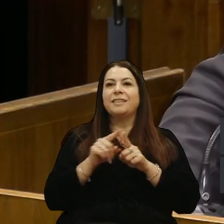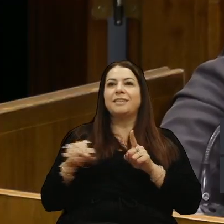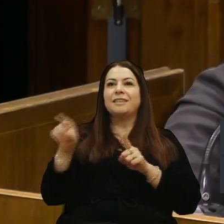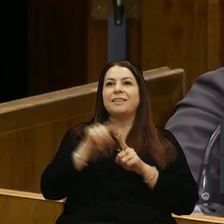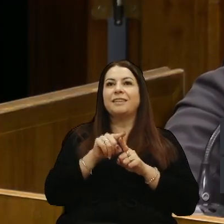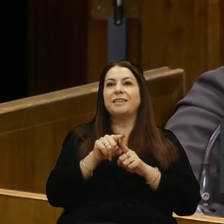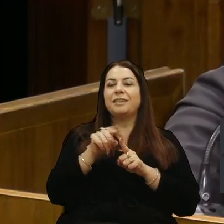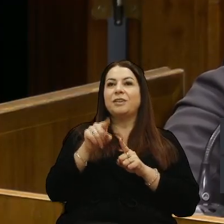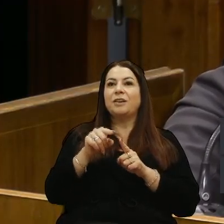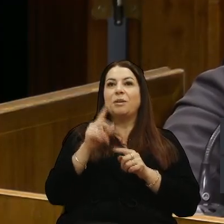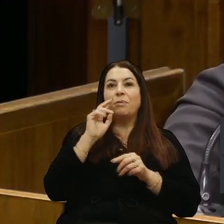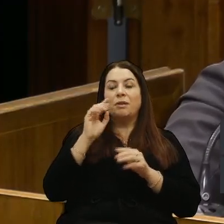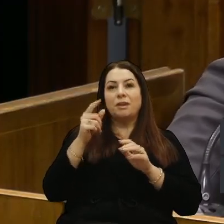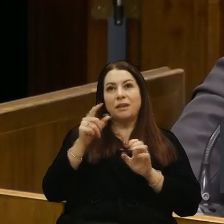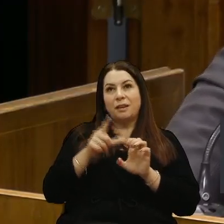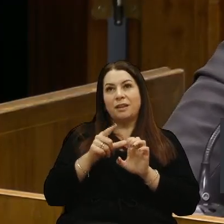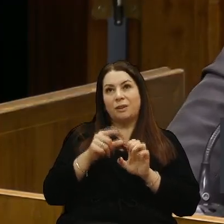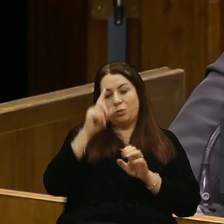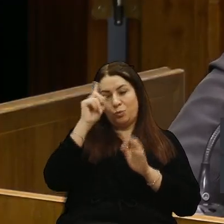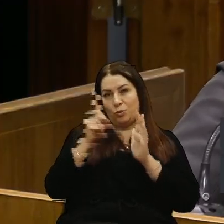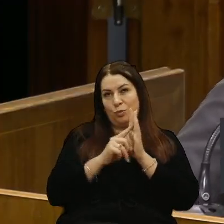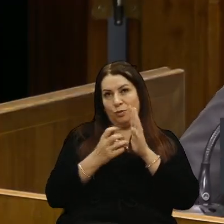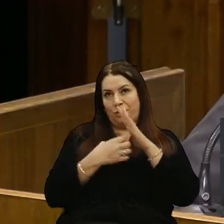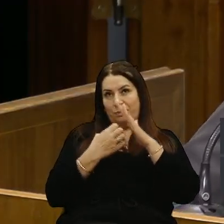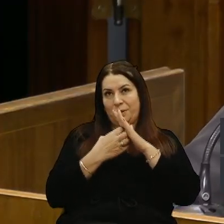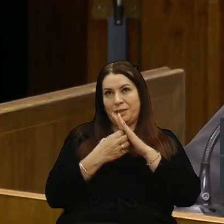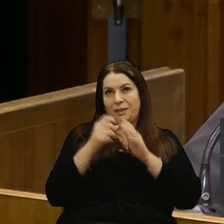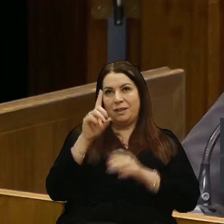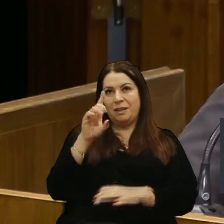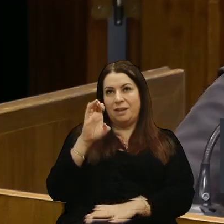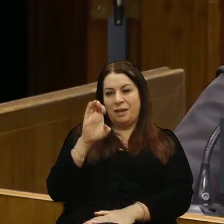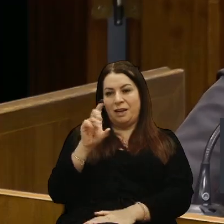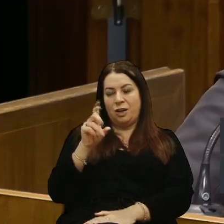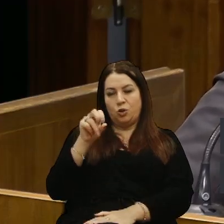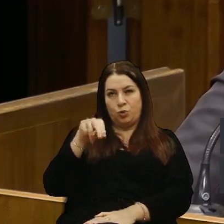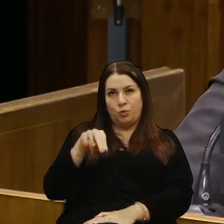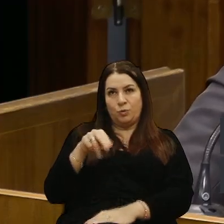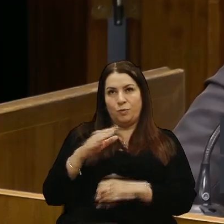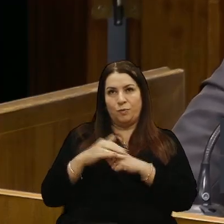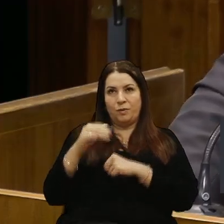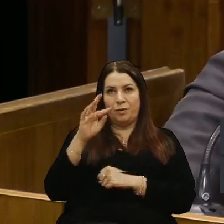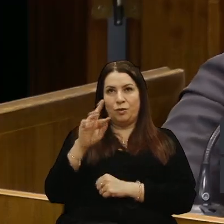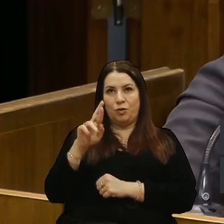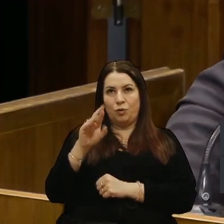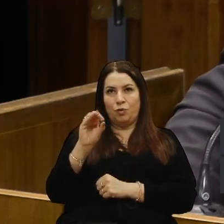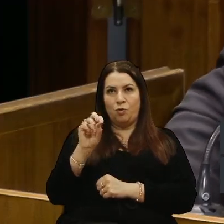Caxias ao empresário Edson Melo, carinhosamente conhecido por Trovão.